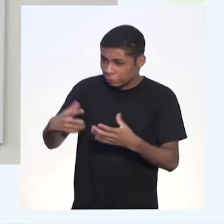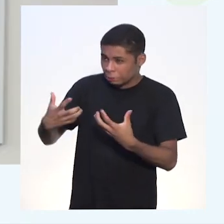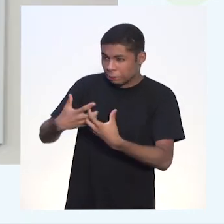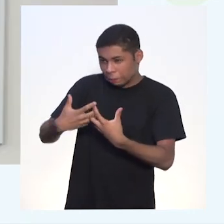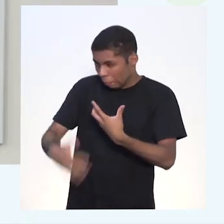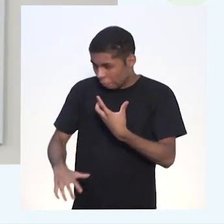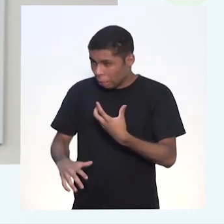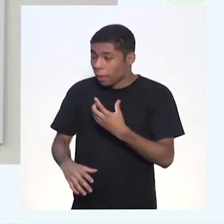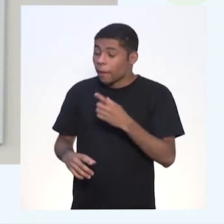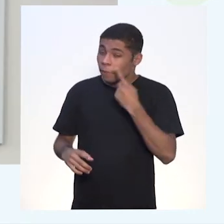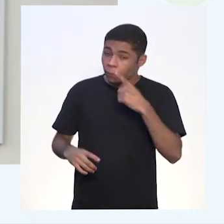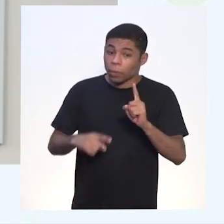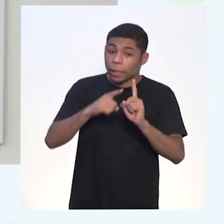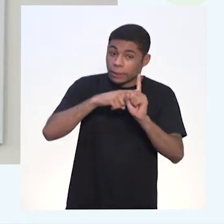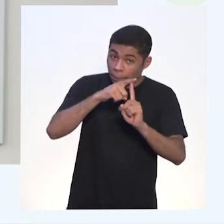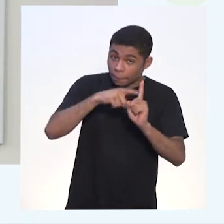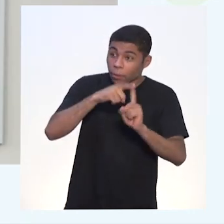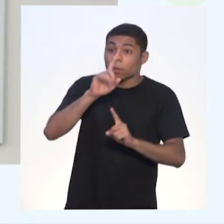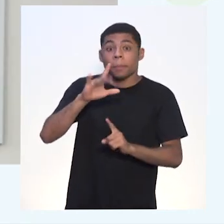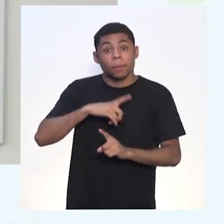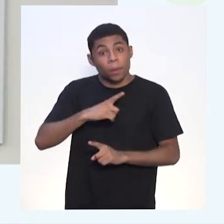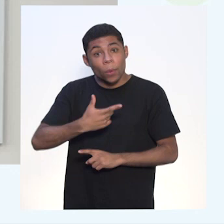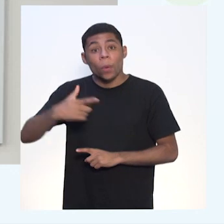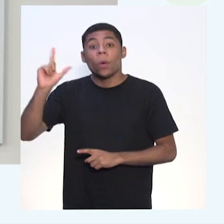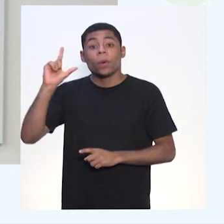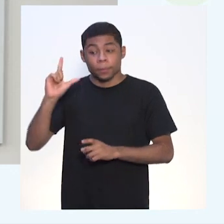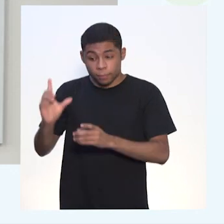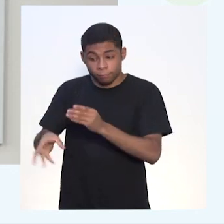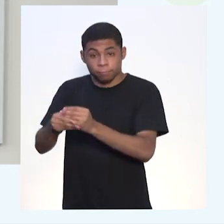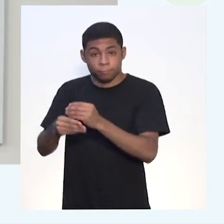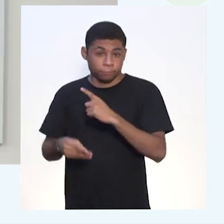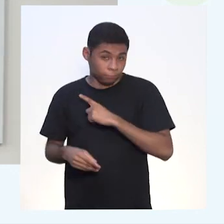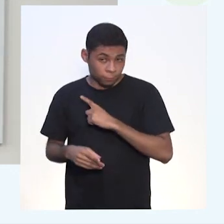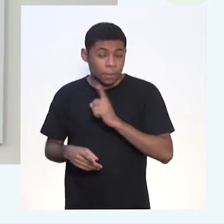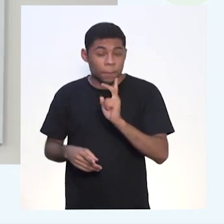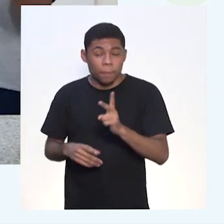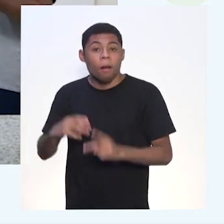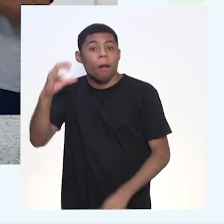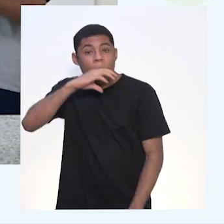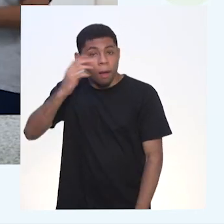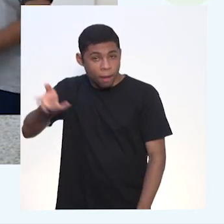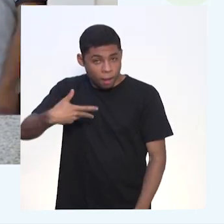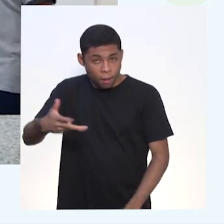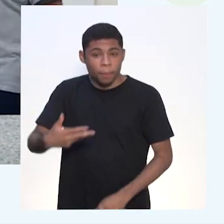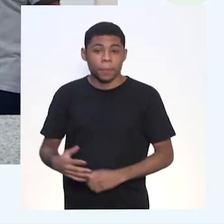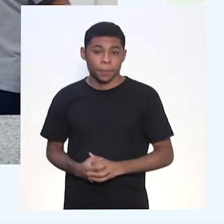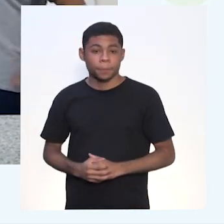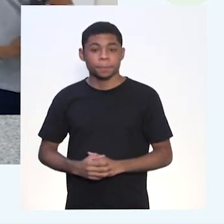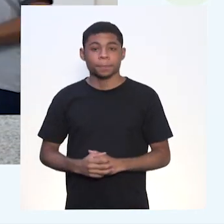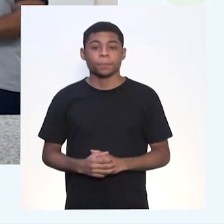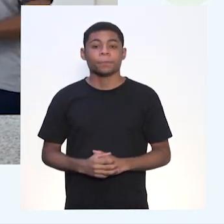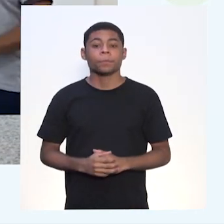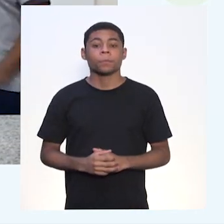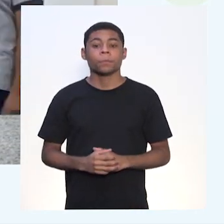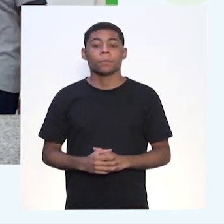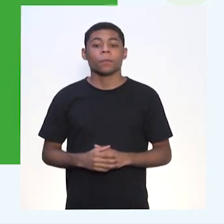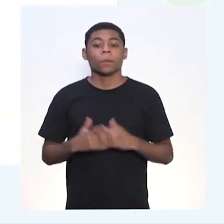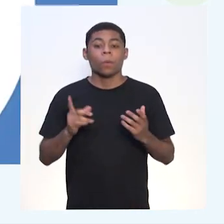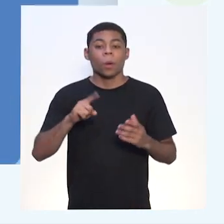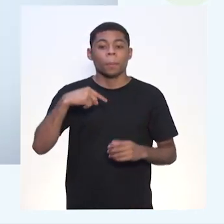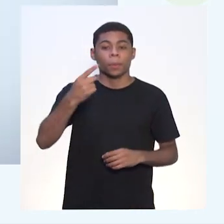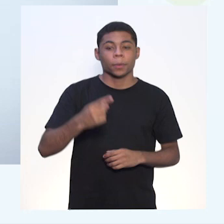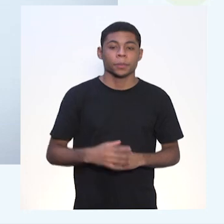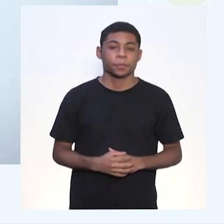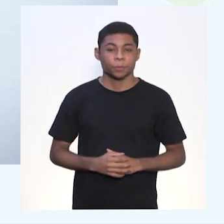vimos a temperatura, mas tem mais fatores que envolvem, então, né? Que estão relacionados à rapidez das transformações químicas, né? E qual é o próximo que nós vamos